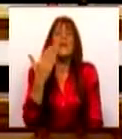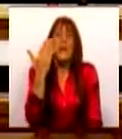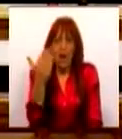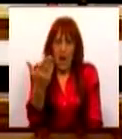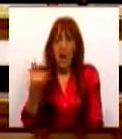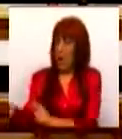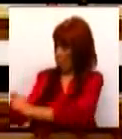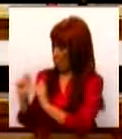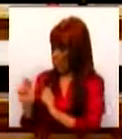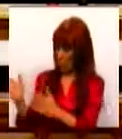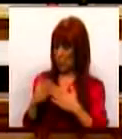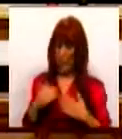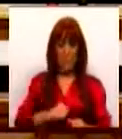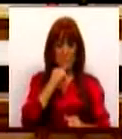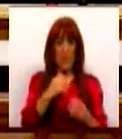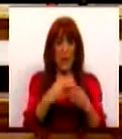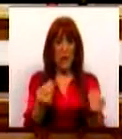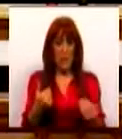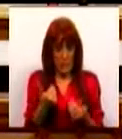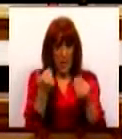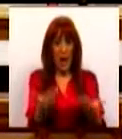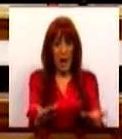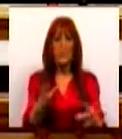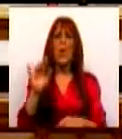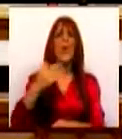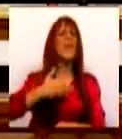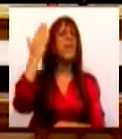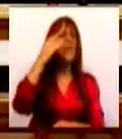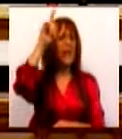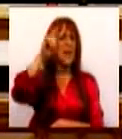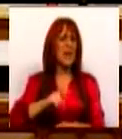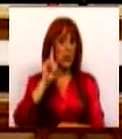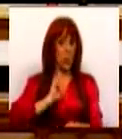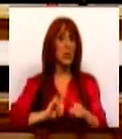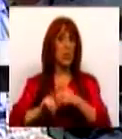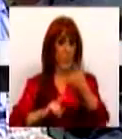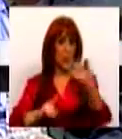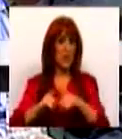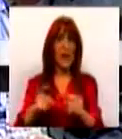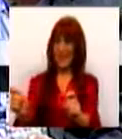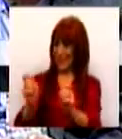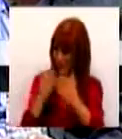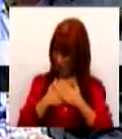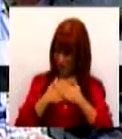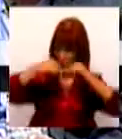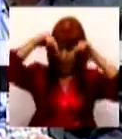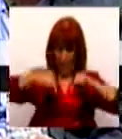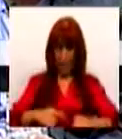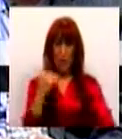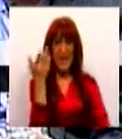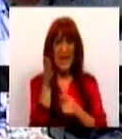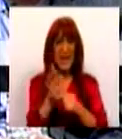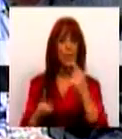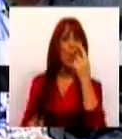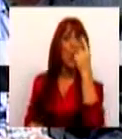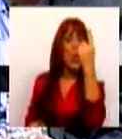É o que herdamos e que ainda não conseguimos resolver. Quando um dia a senhora deputada me trouxer aqui um exemplo